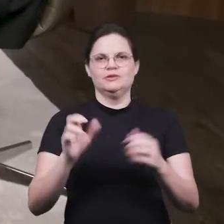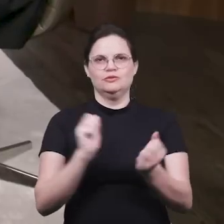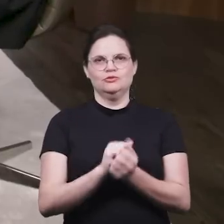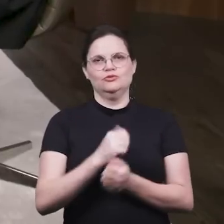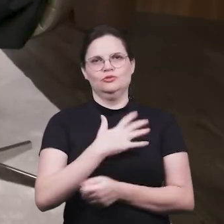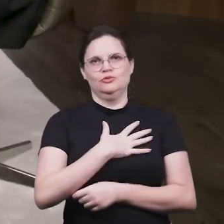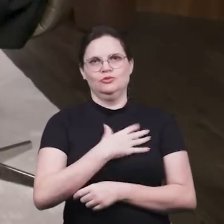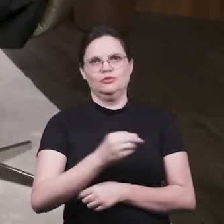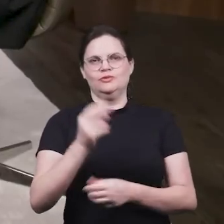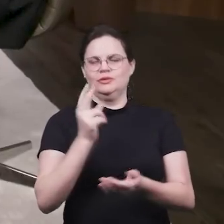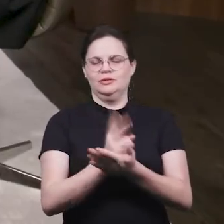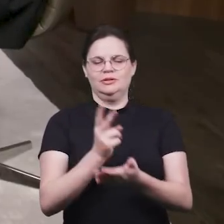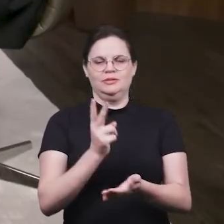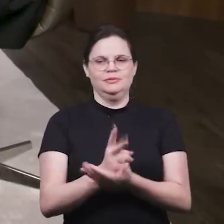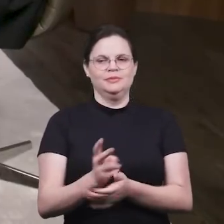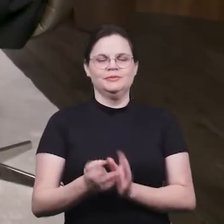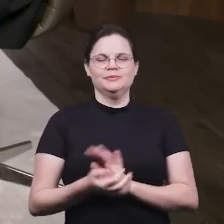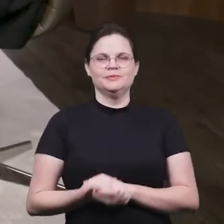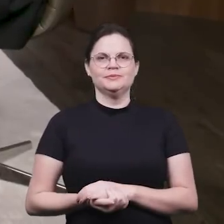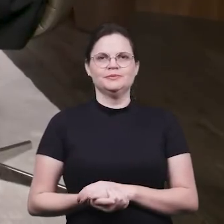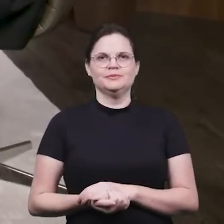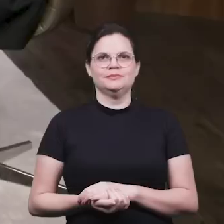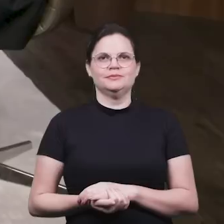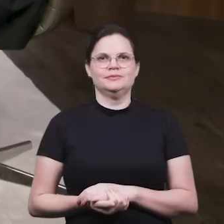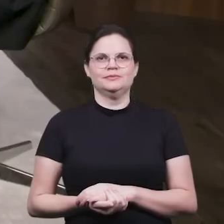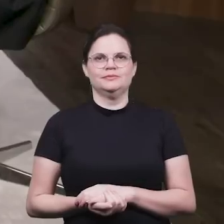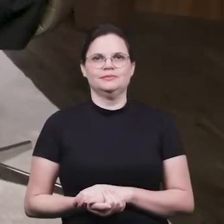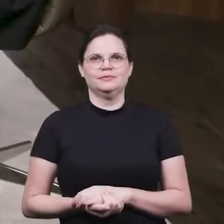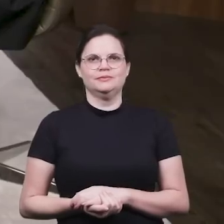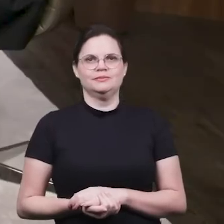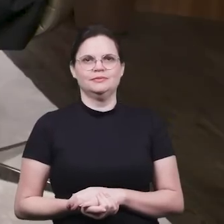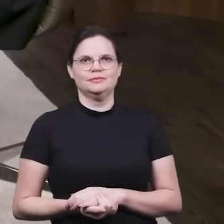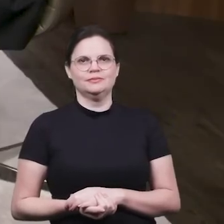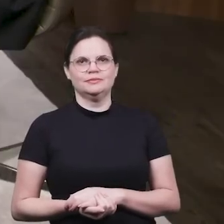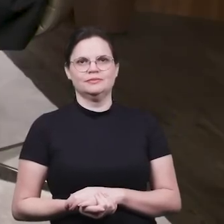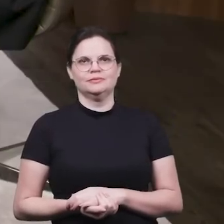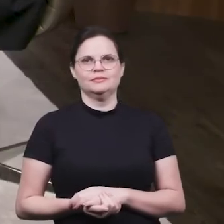né? Por uma